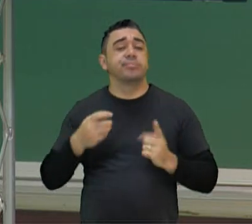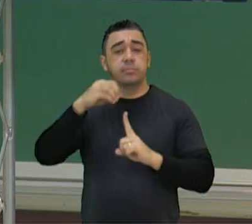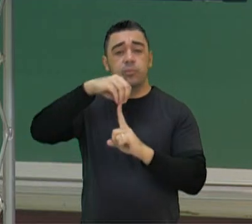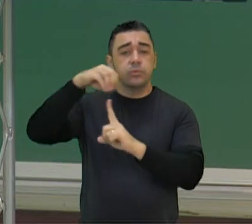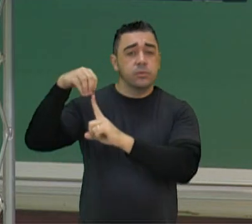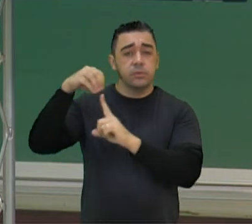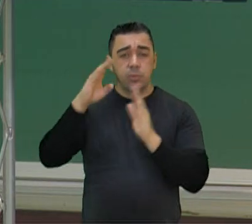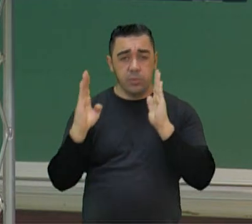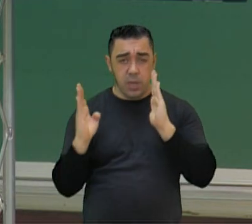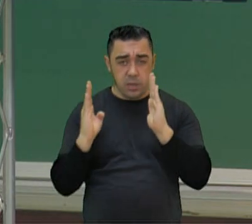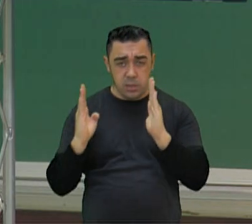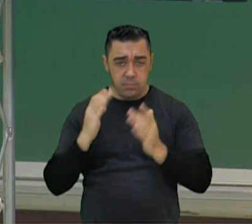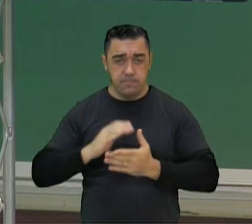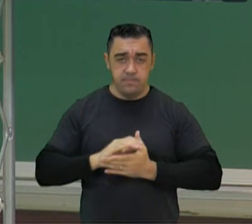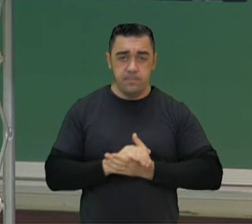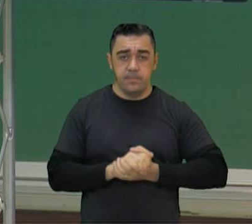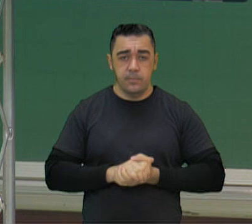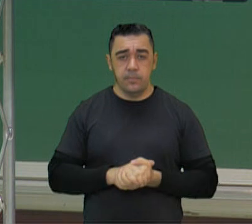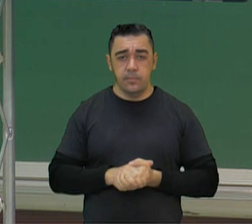números inteiros.